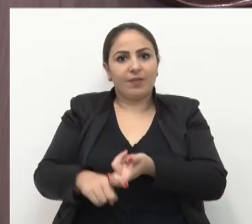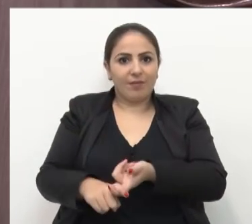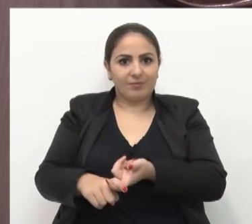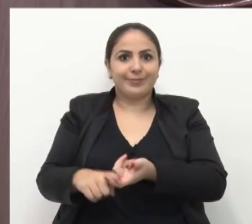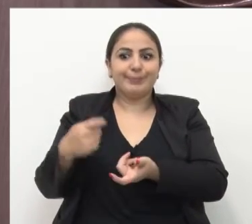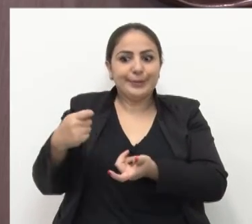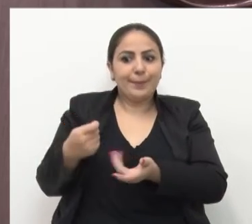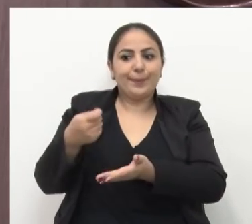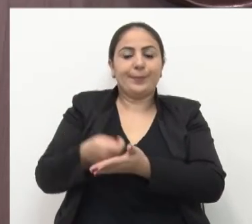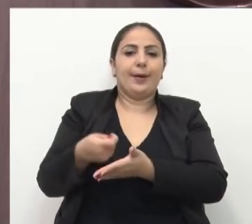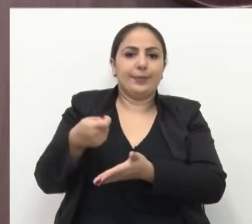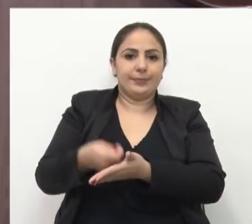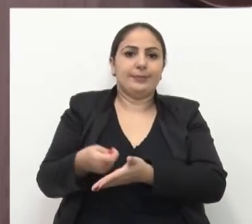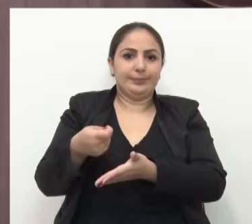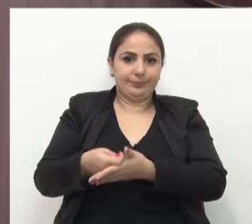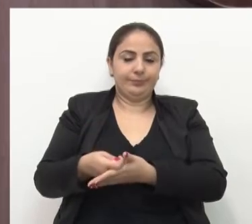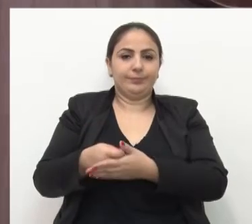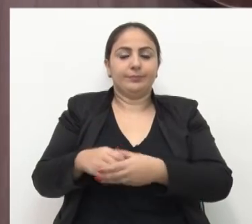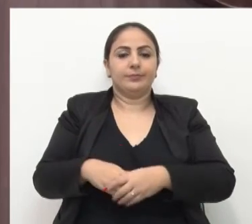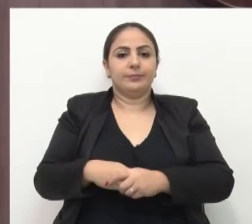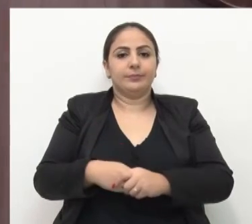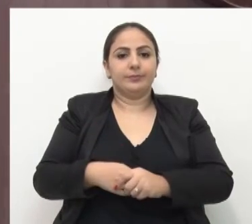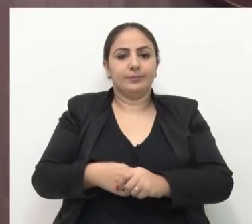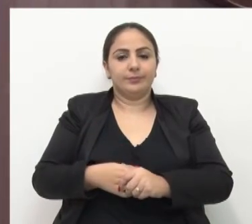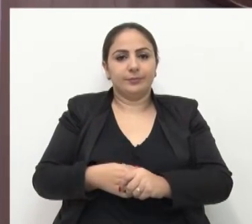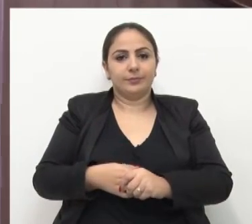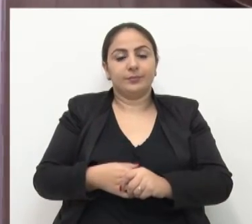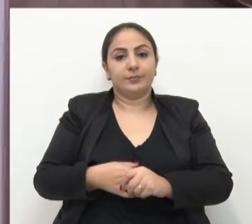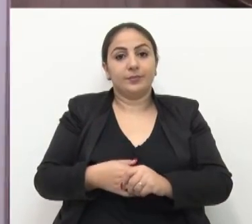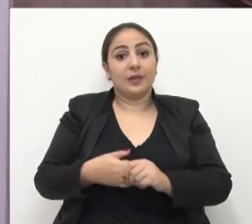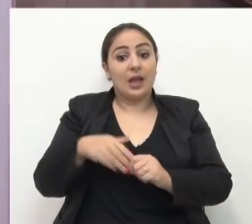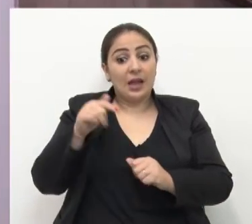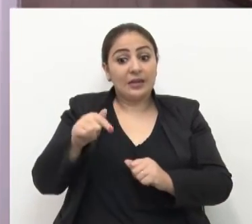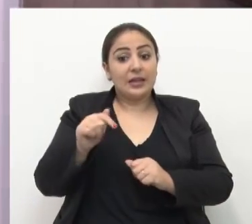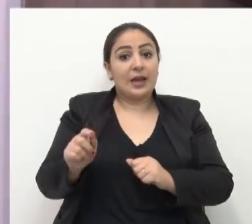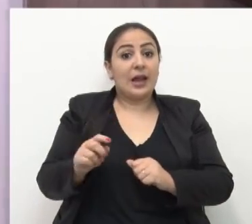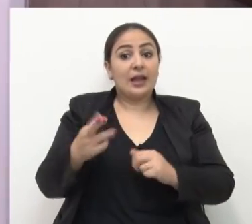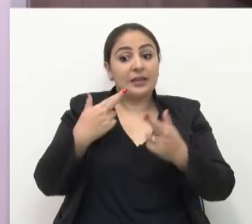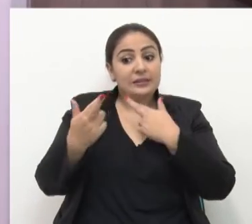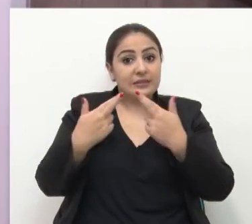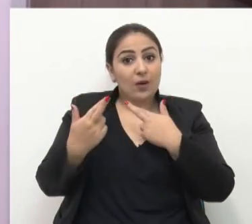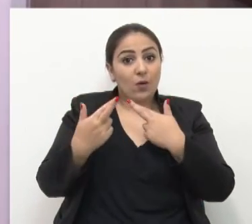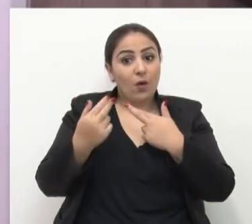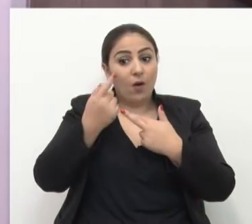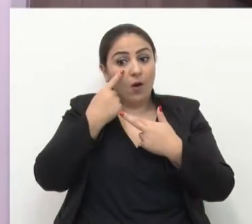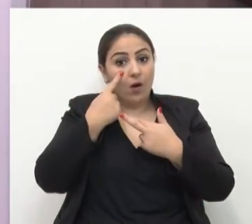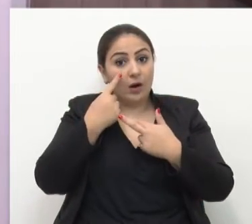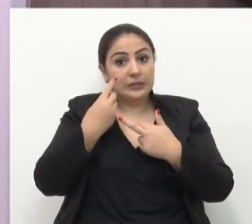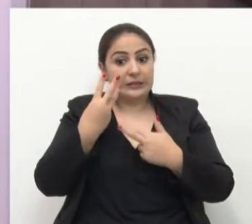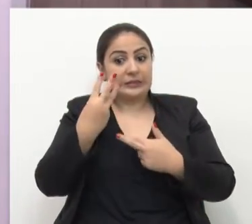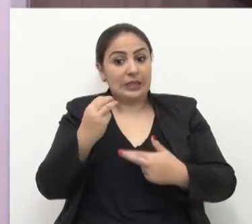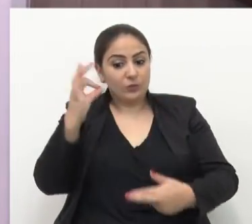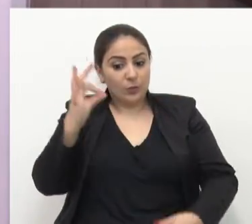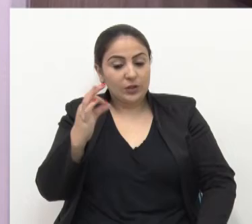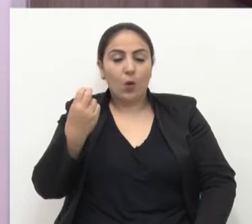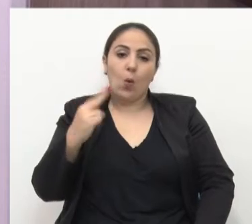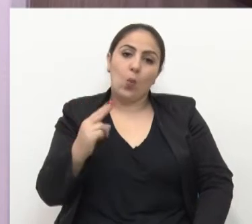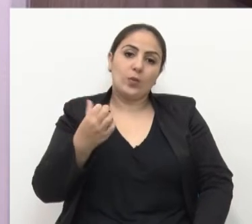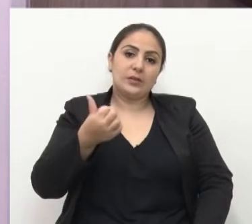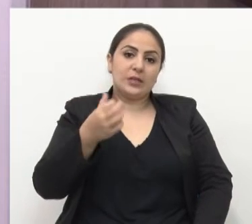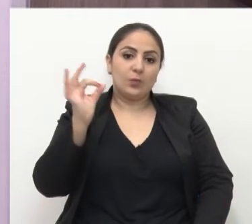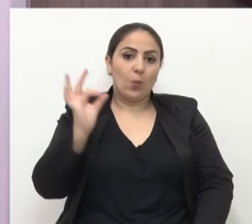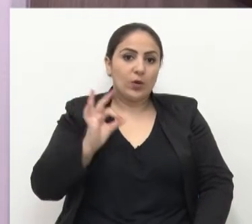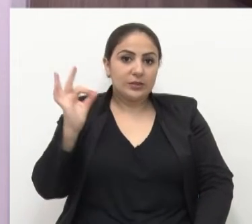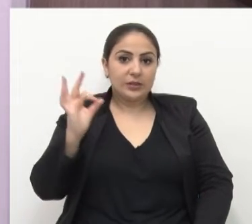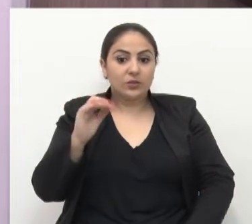esse é algumas prerrogativas principais ea questão de destinar 3 por cento ou seis por